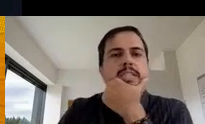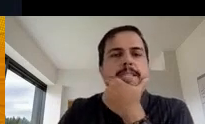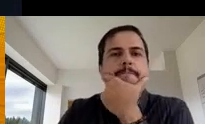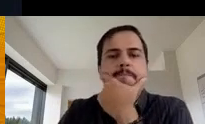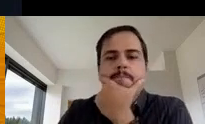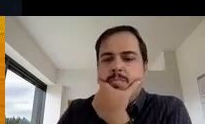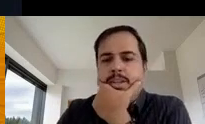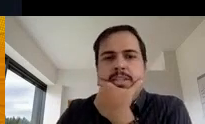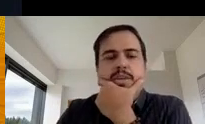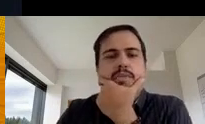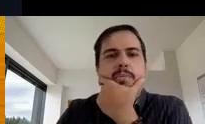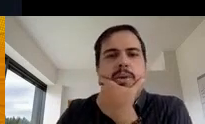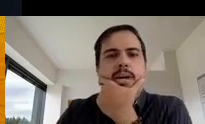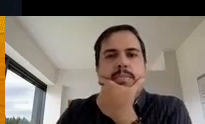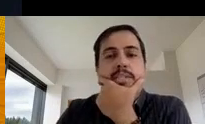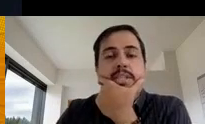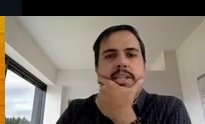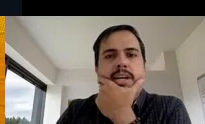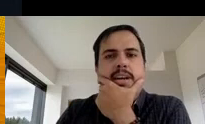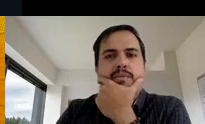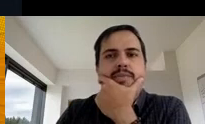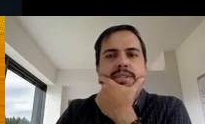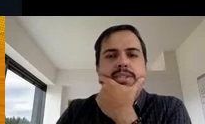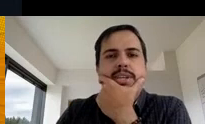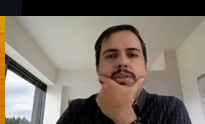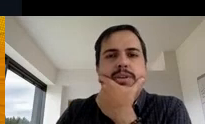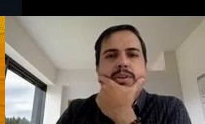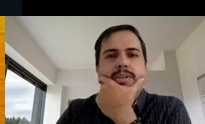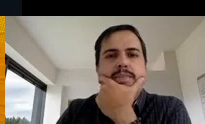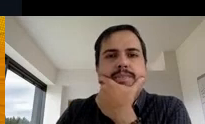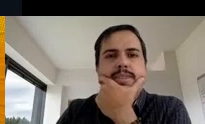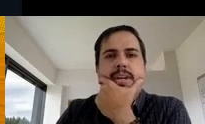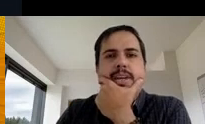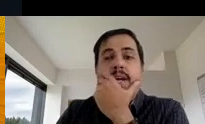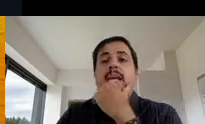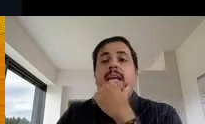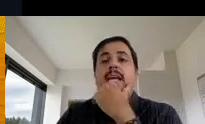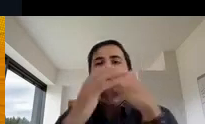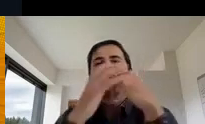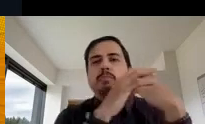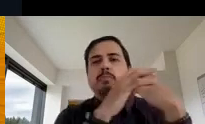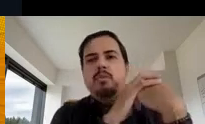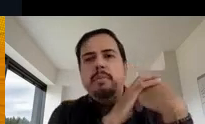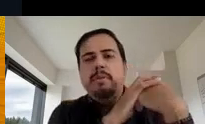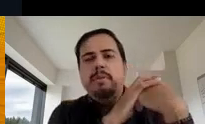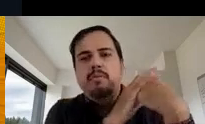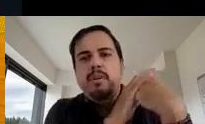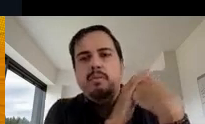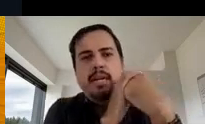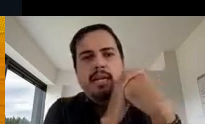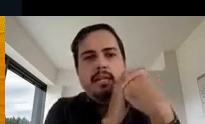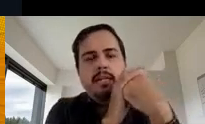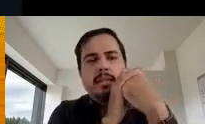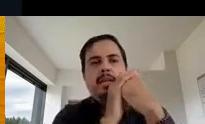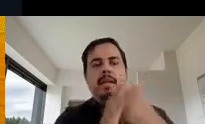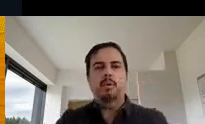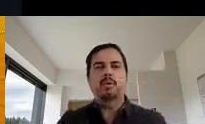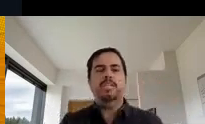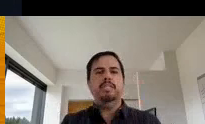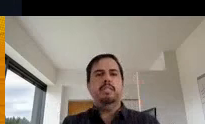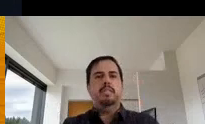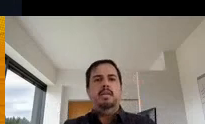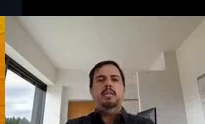soma dessas três coisas aqui. Isso aqui eu vou pular, que a gente já está no avançado da hora. E aí, o que que se espera de uma pessoa inovadora,